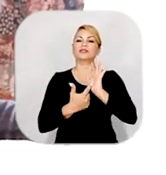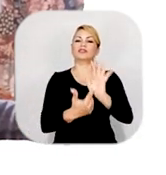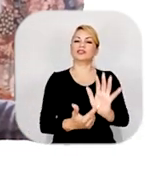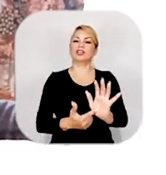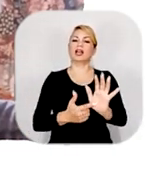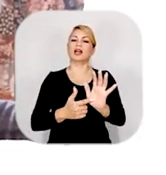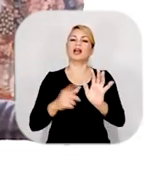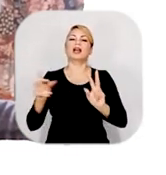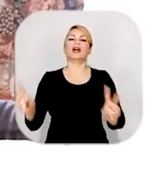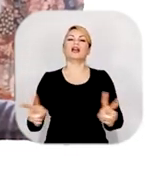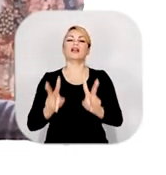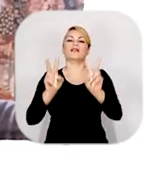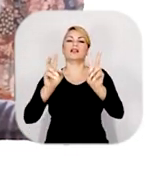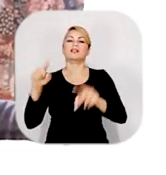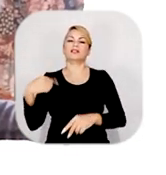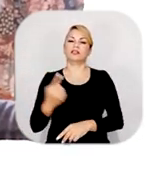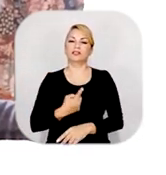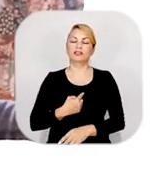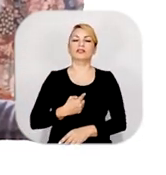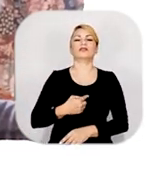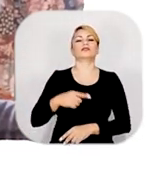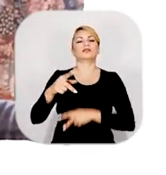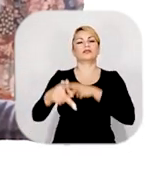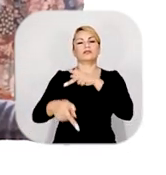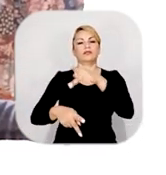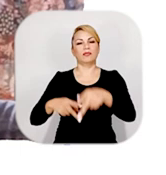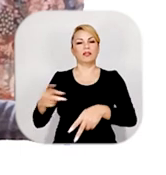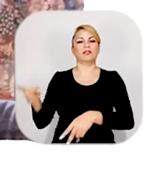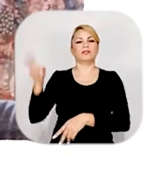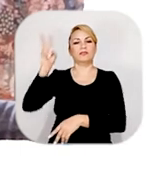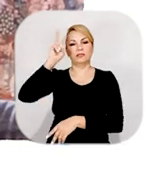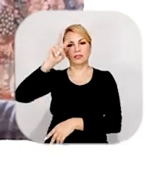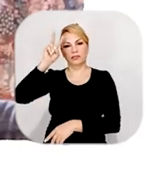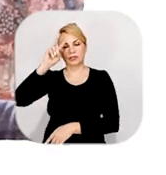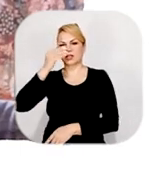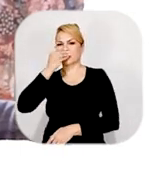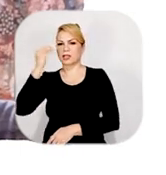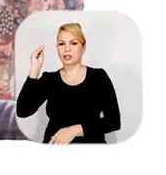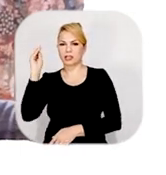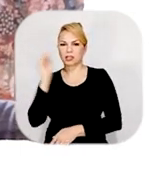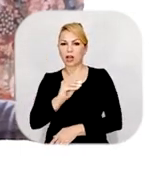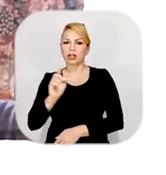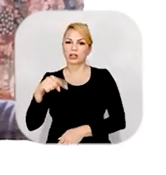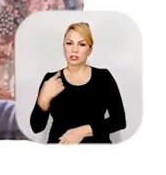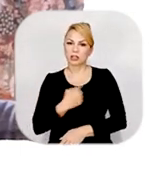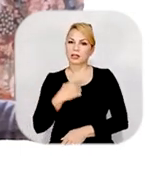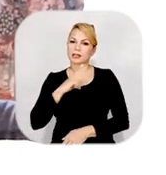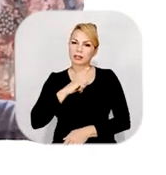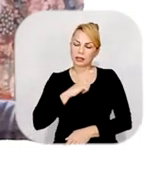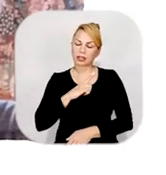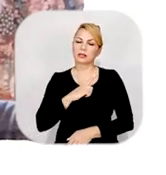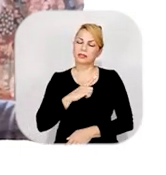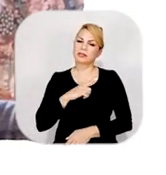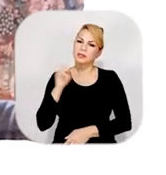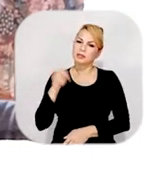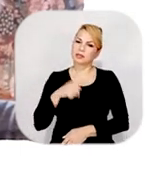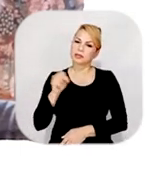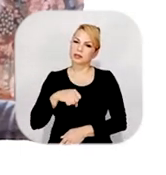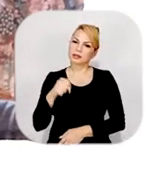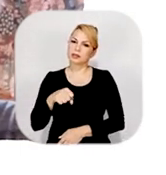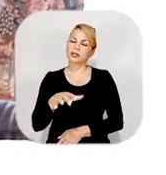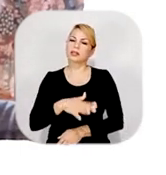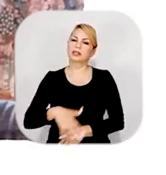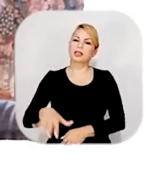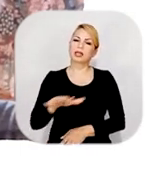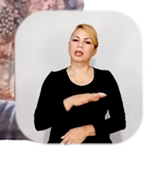Brasil em relação aos povos indígenas, né? Essa ignorância que temos mesmo na questão